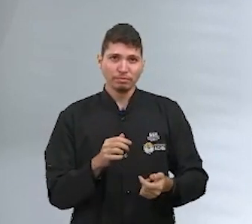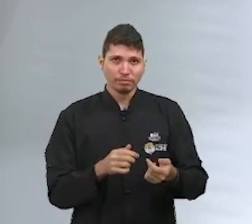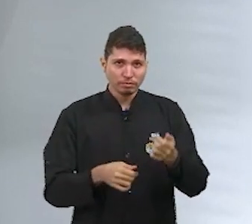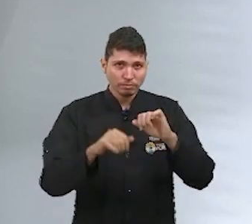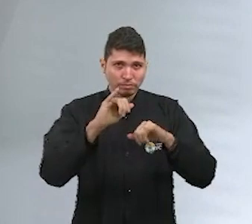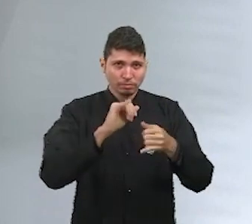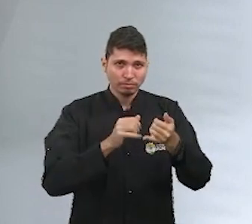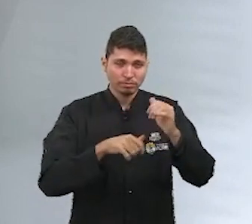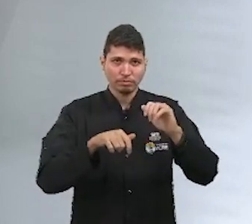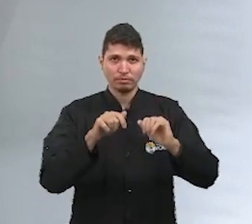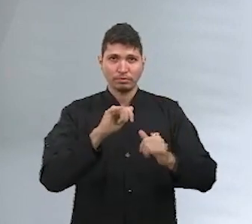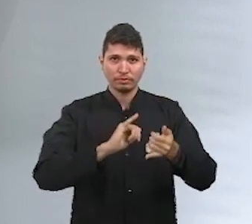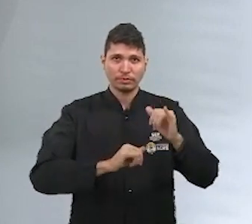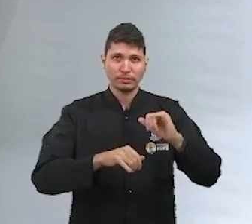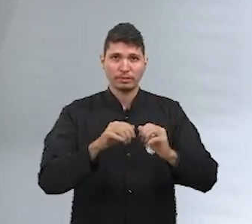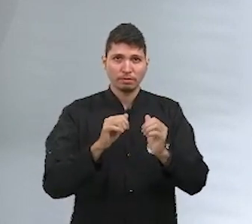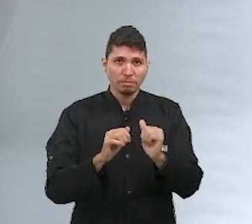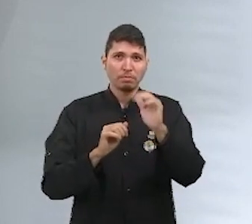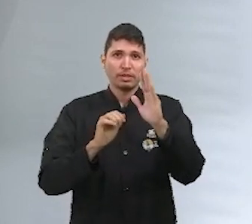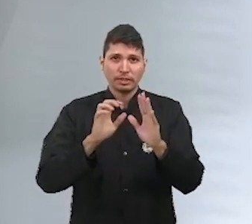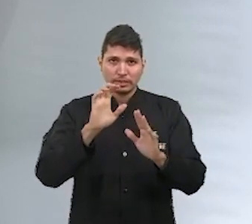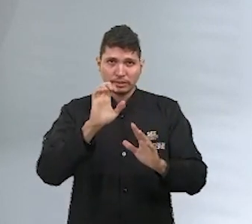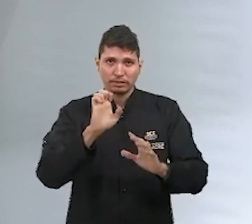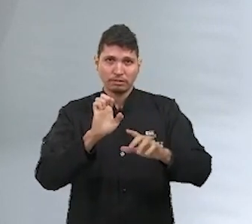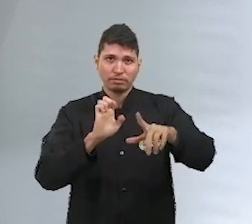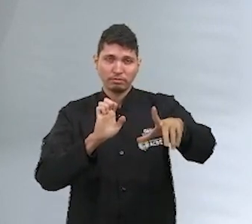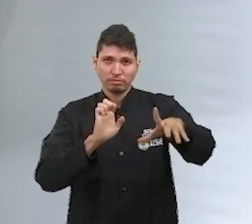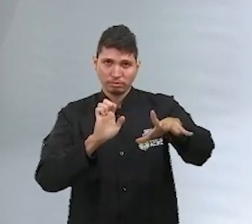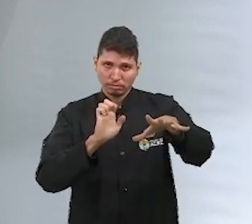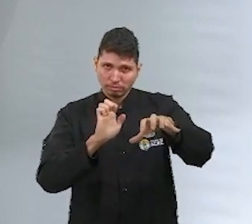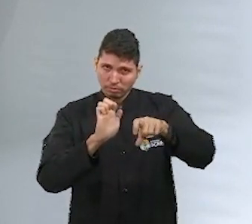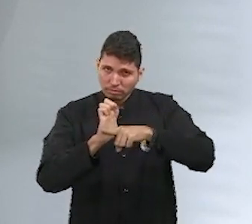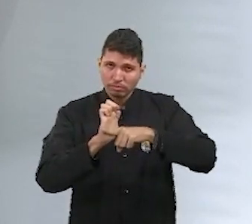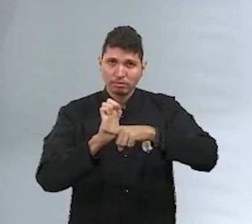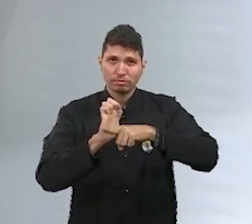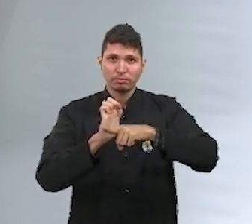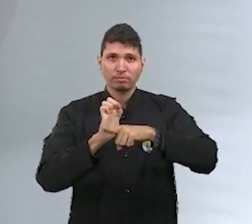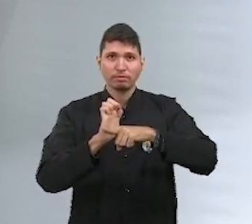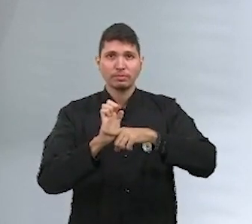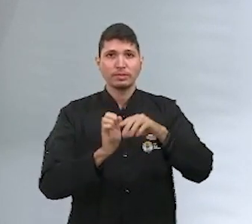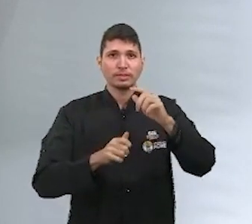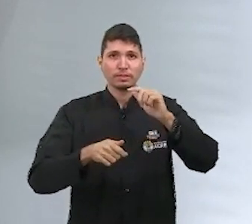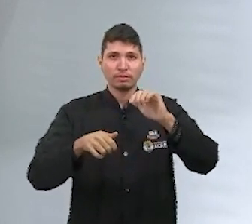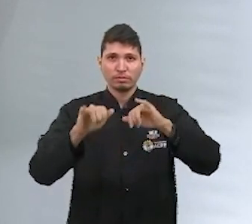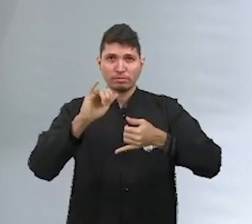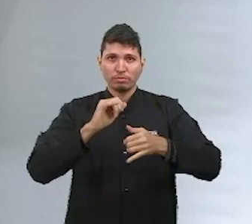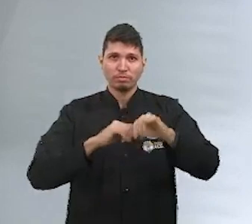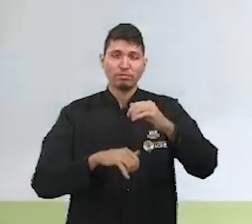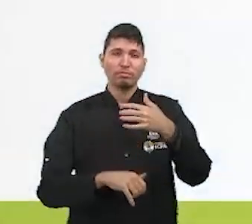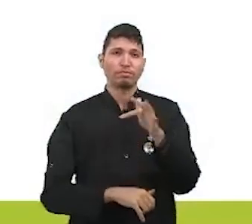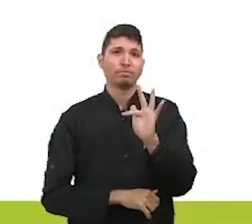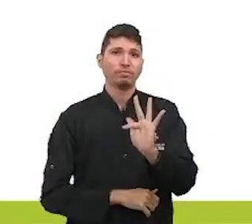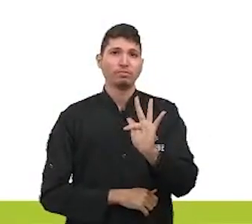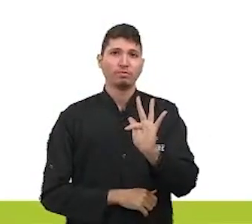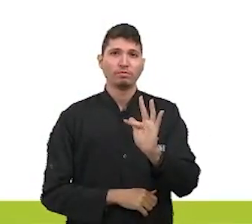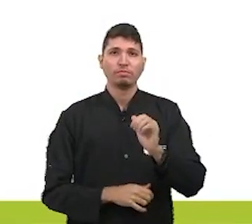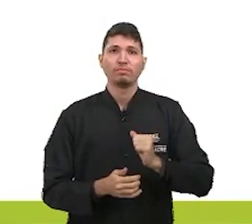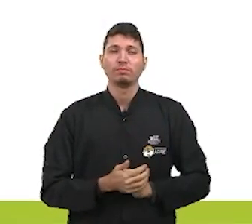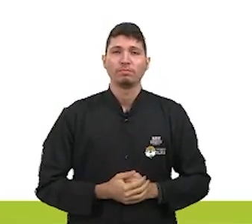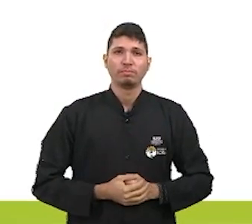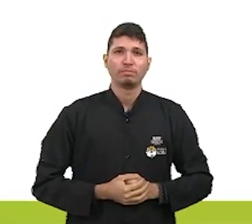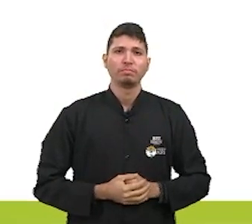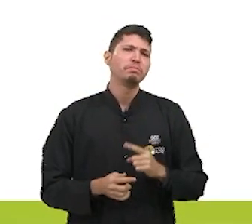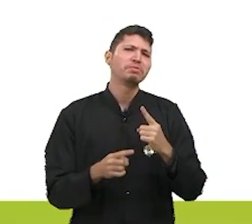tabela periódica mais eletronegativo de todos seria o elemento químico flúor. Por que não é o